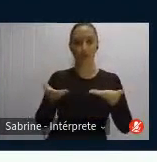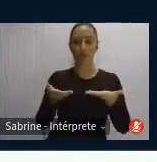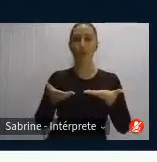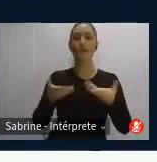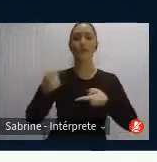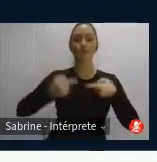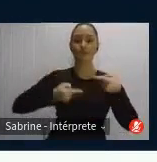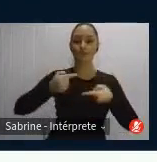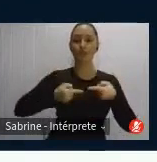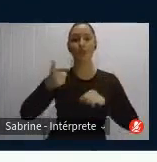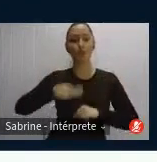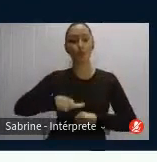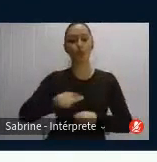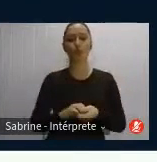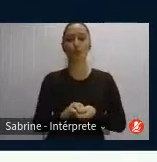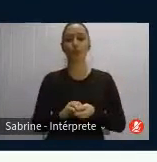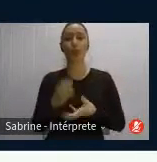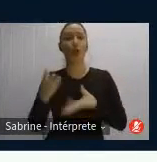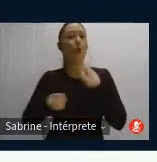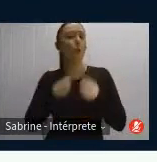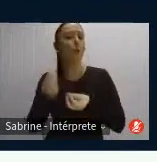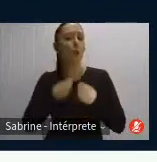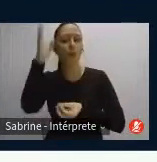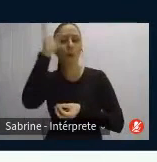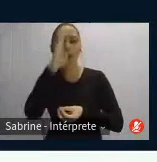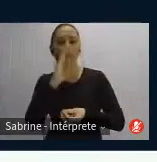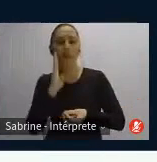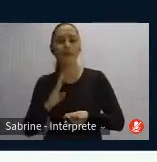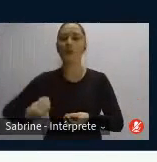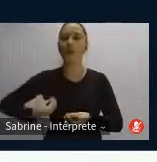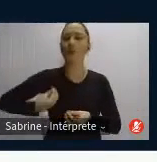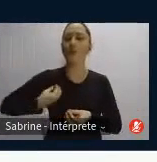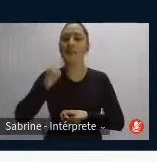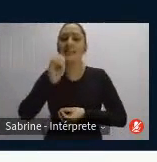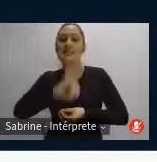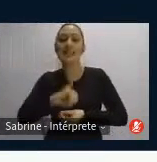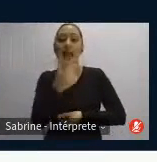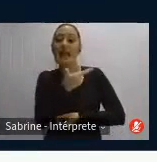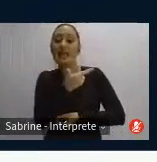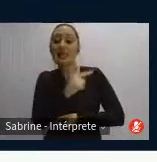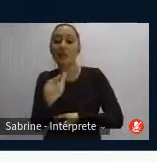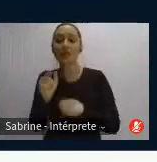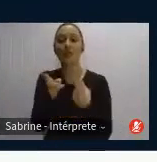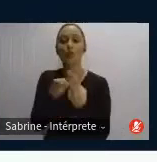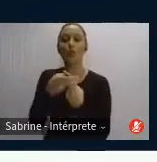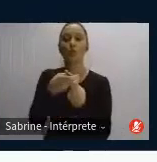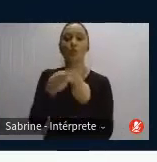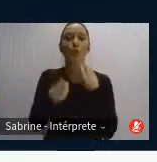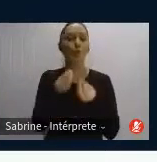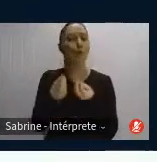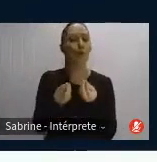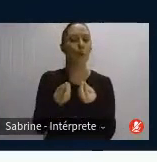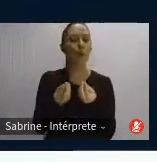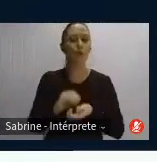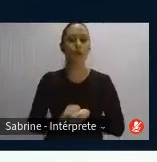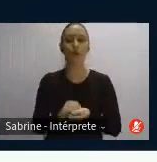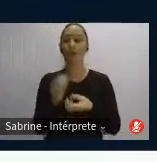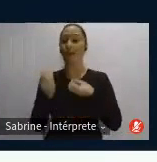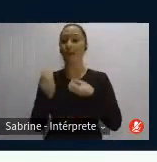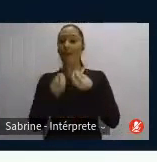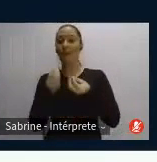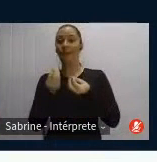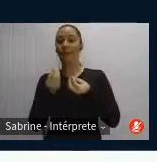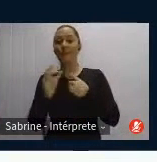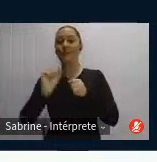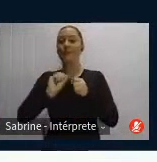SUS, né, sem uma distribuição mínima de renda, ou sem a democratização do conhecimento, da ciência, das